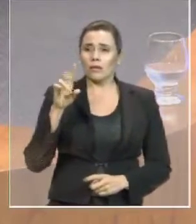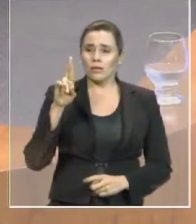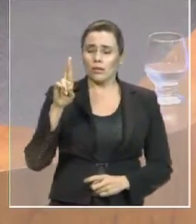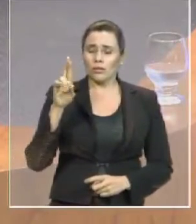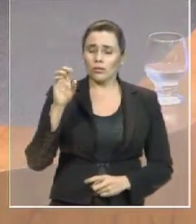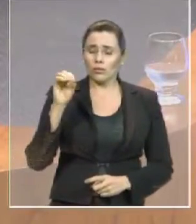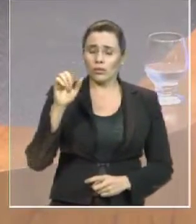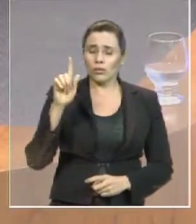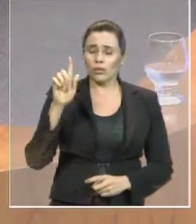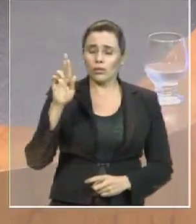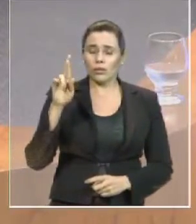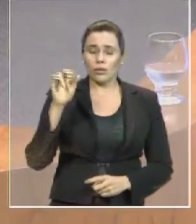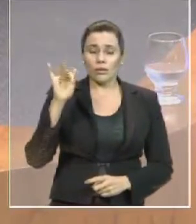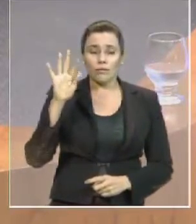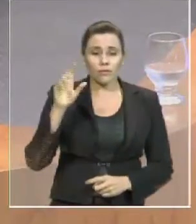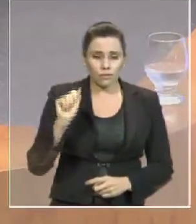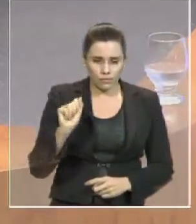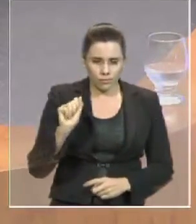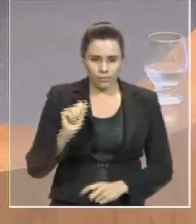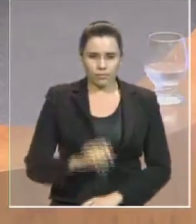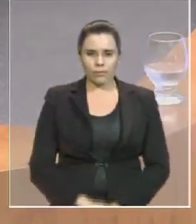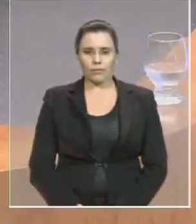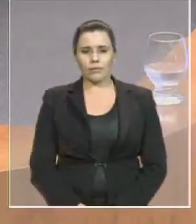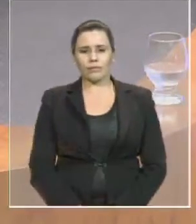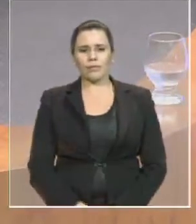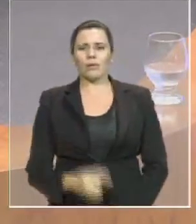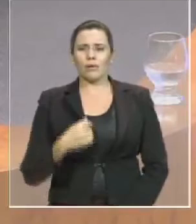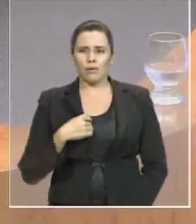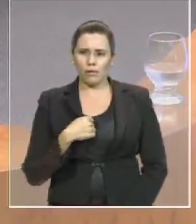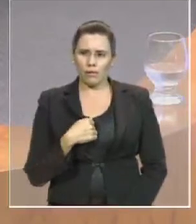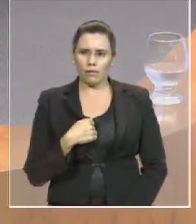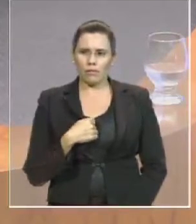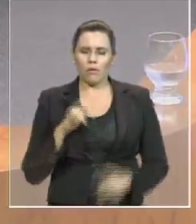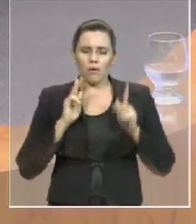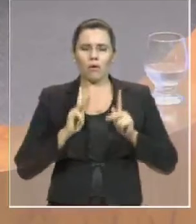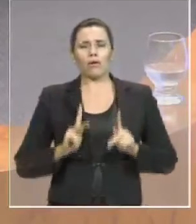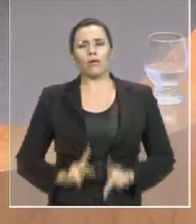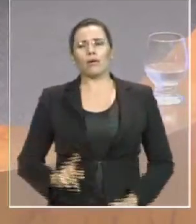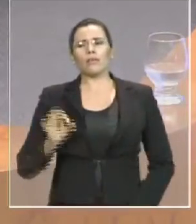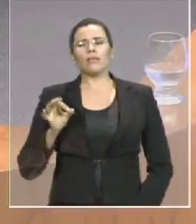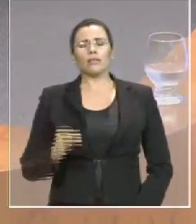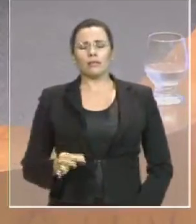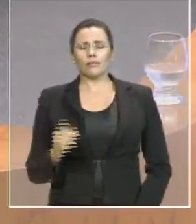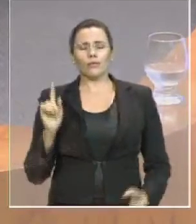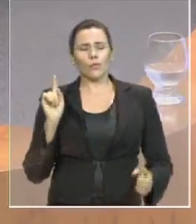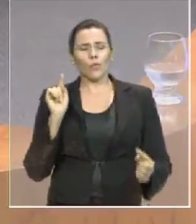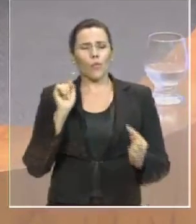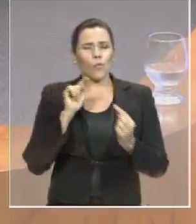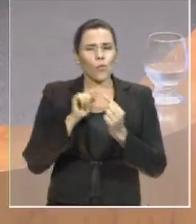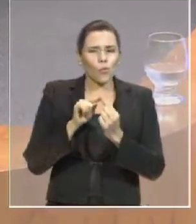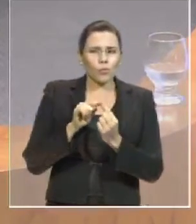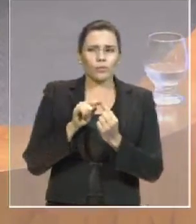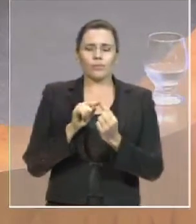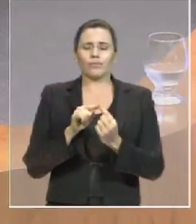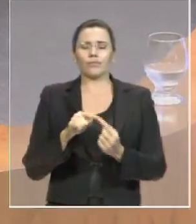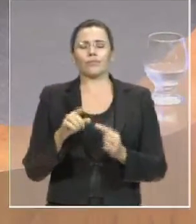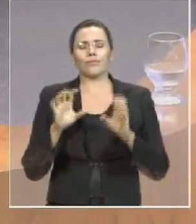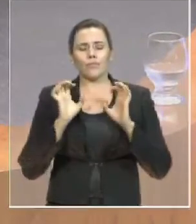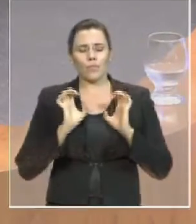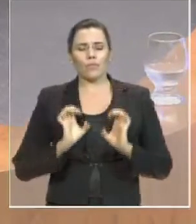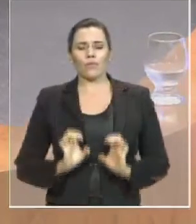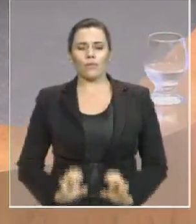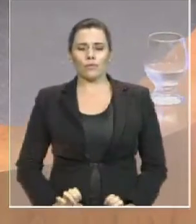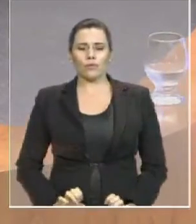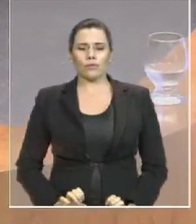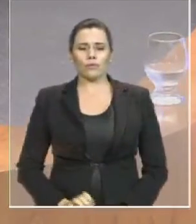princípios éticos, ideológicos, políticos e profissionais. Não vou fugir. Vou continuar defendendo os recursos hídricos do meu estado, pautado